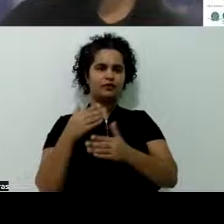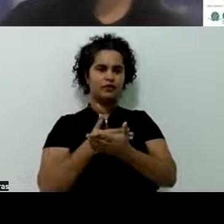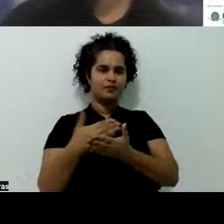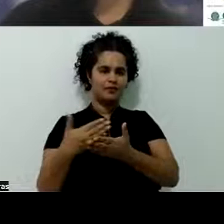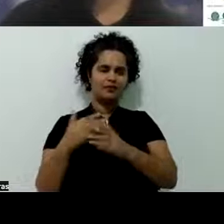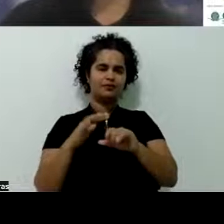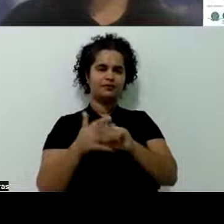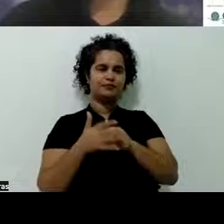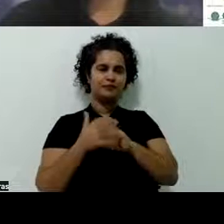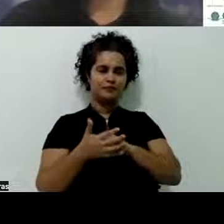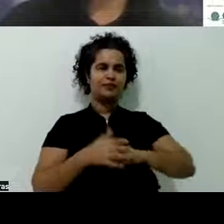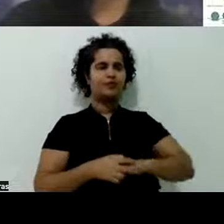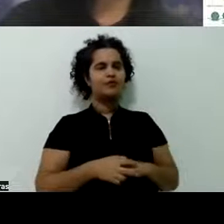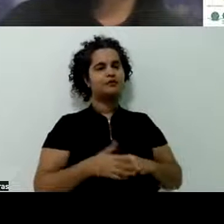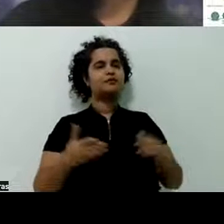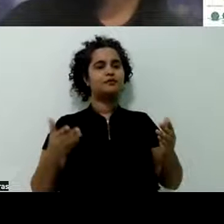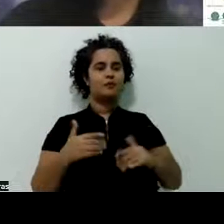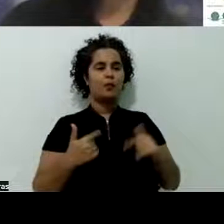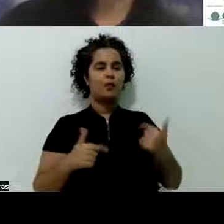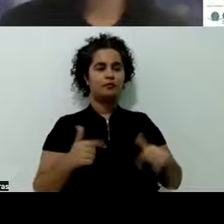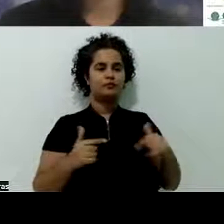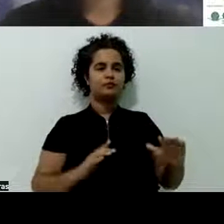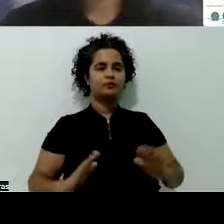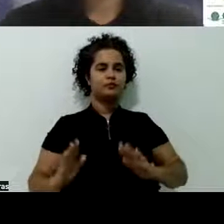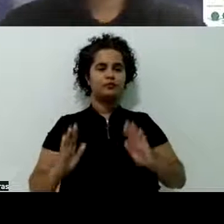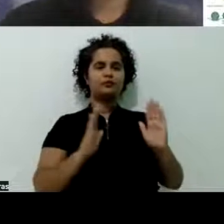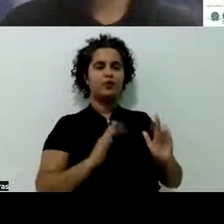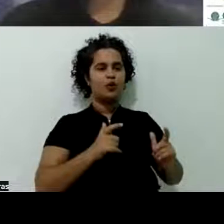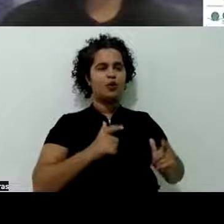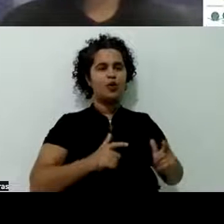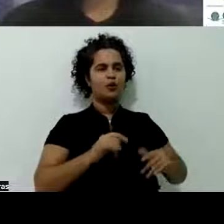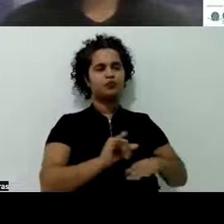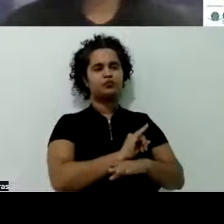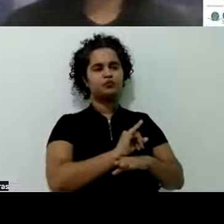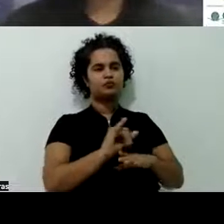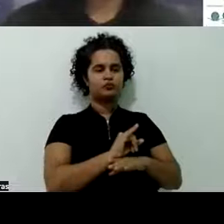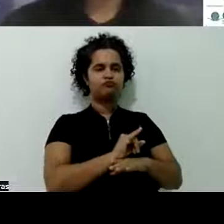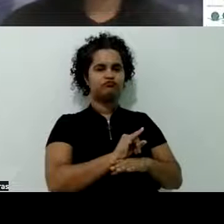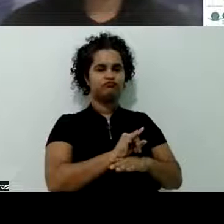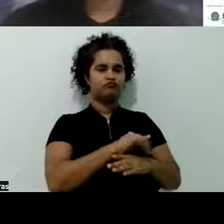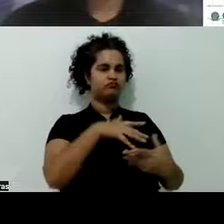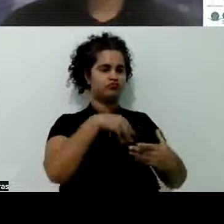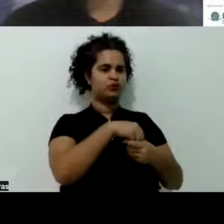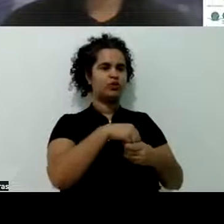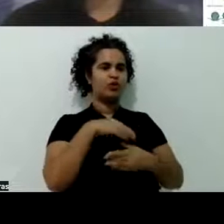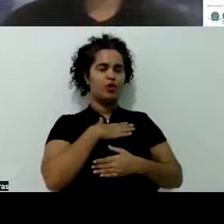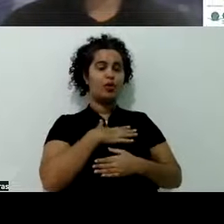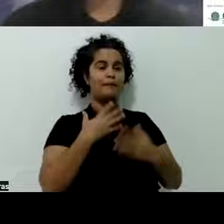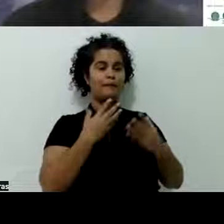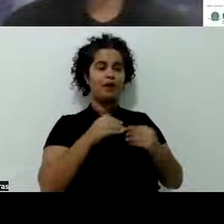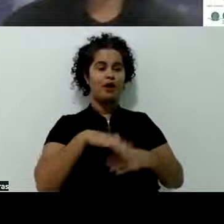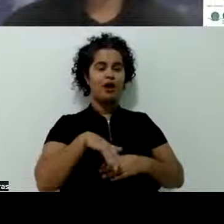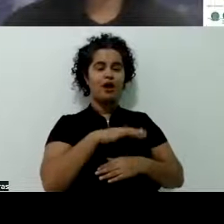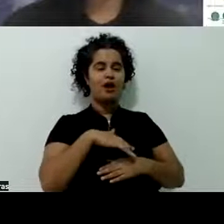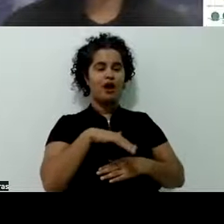pandemia. Atualmente estou trabalhando com a parte de interiores e gosto bastante da área de urbanismo, então tem sido bem